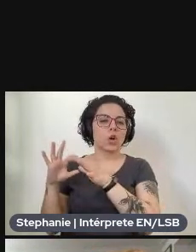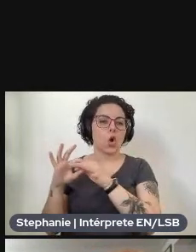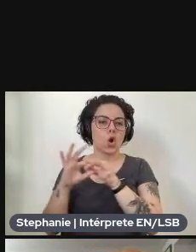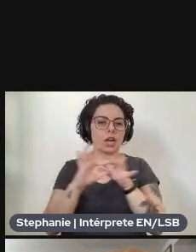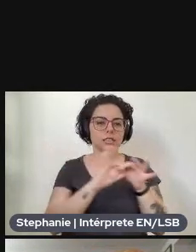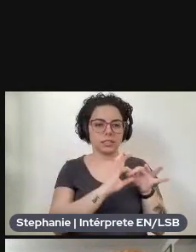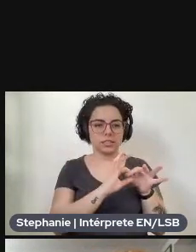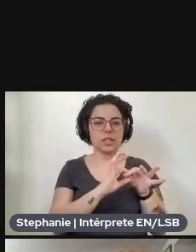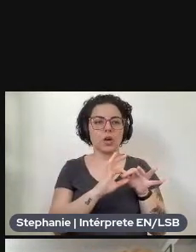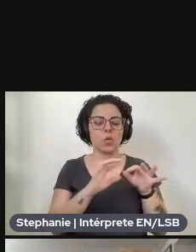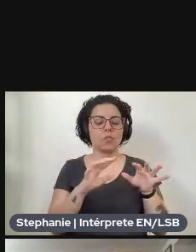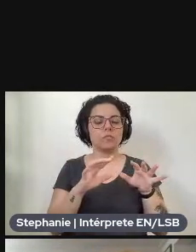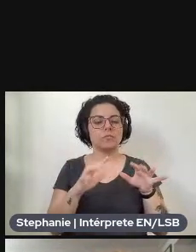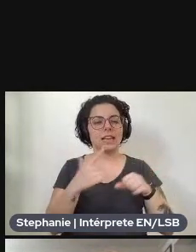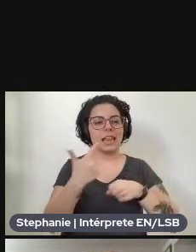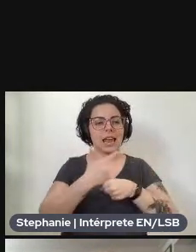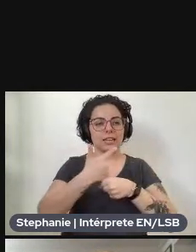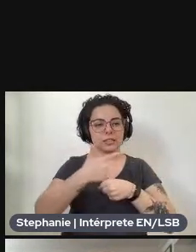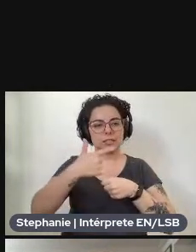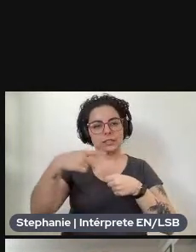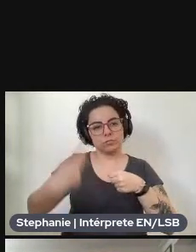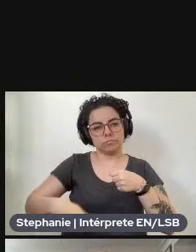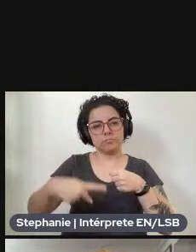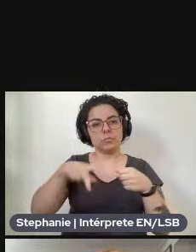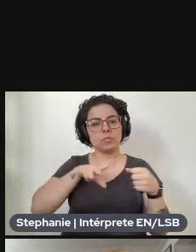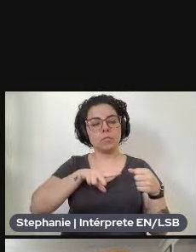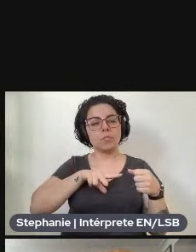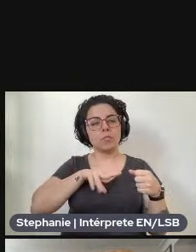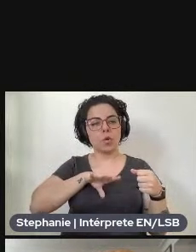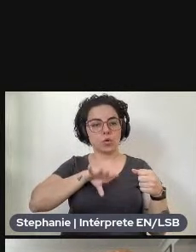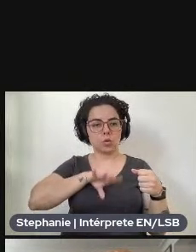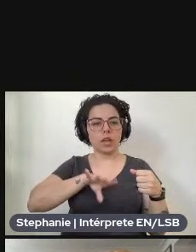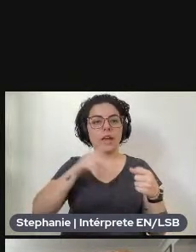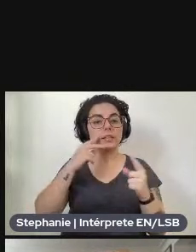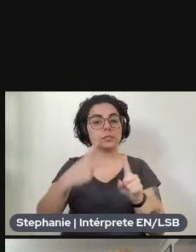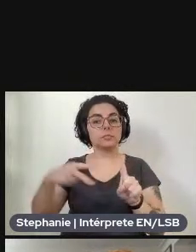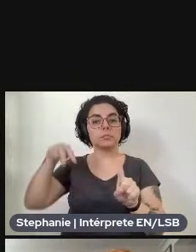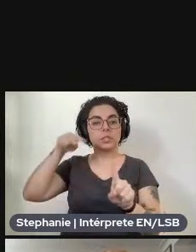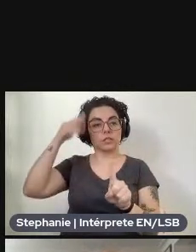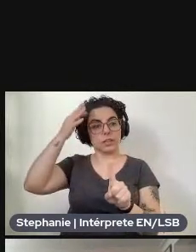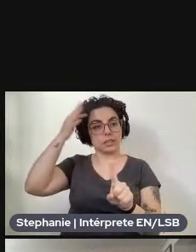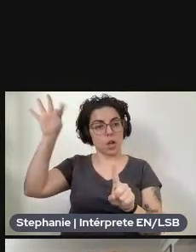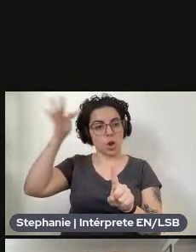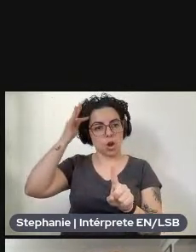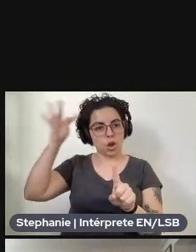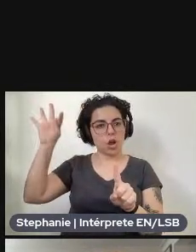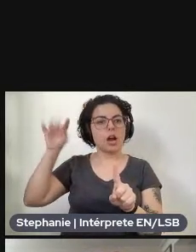europeu a partir de uma posição teórica particular